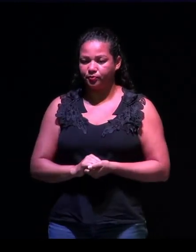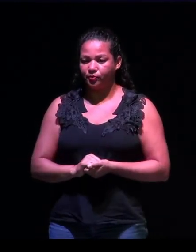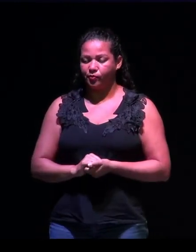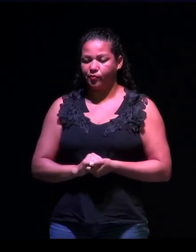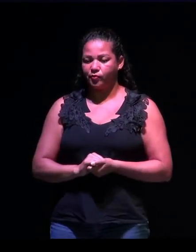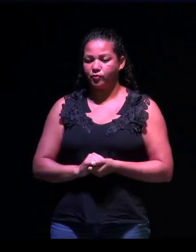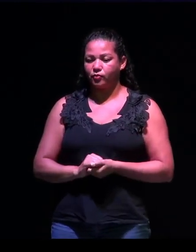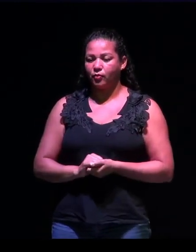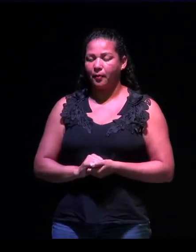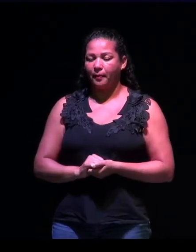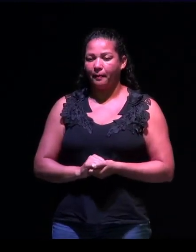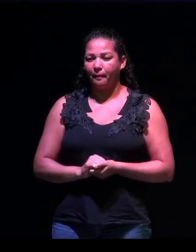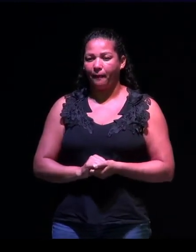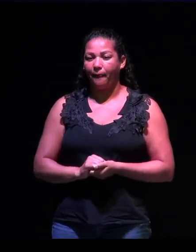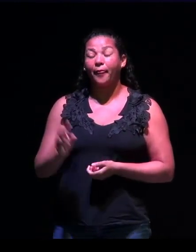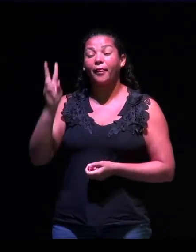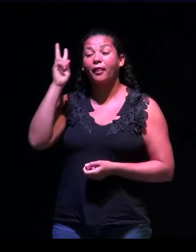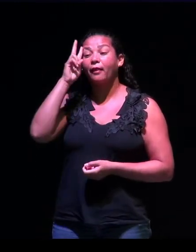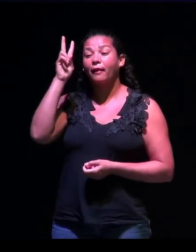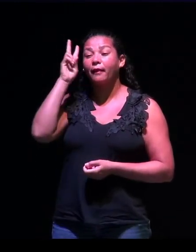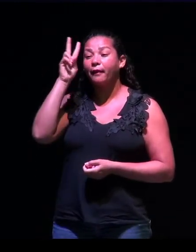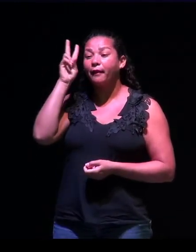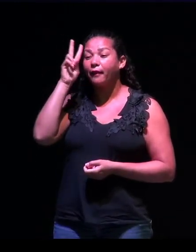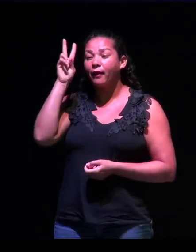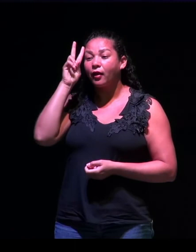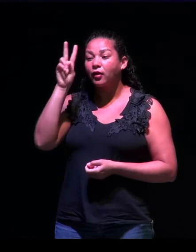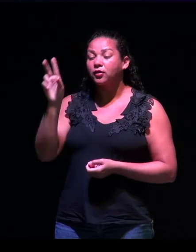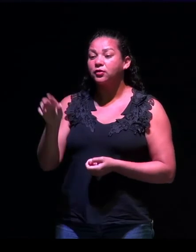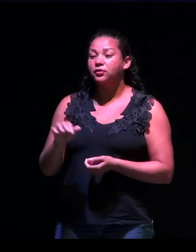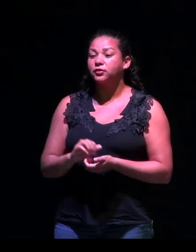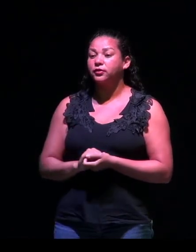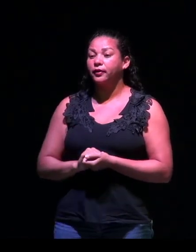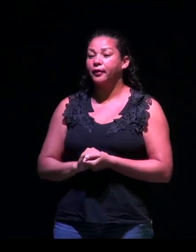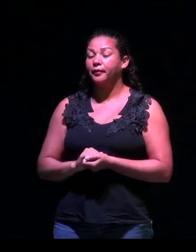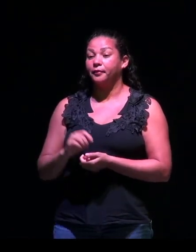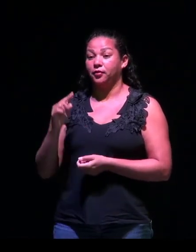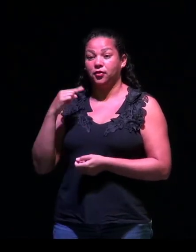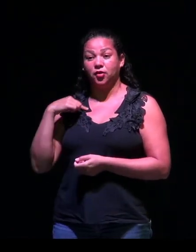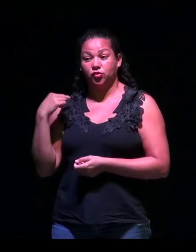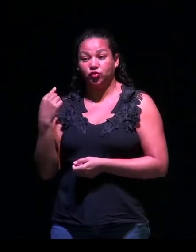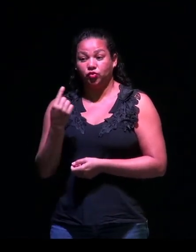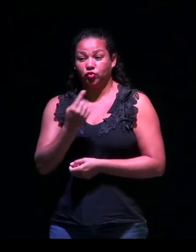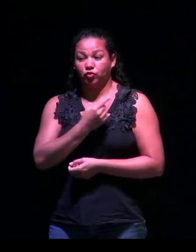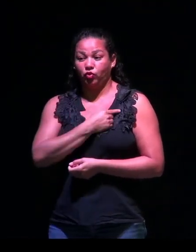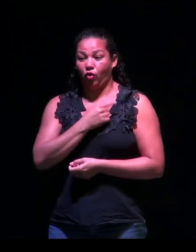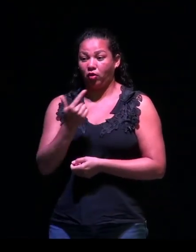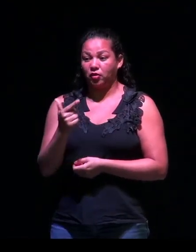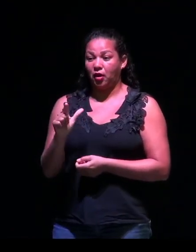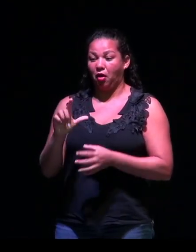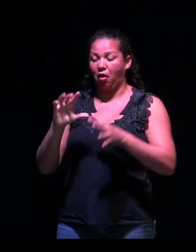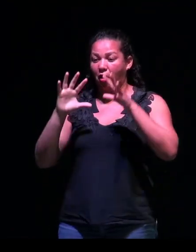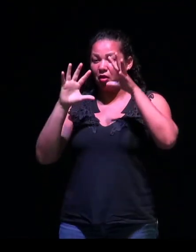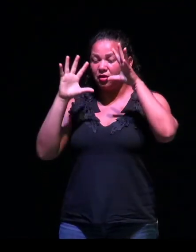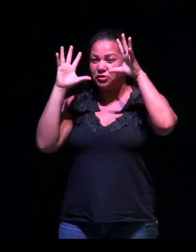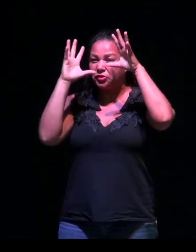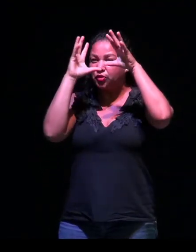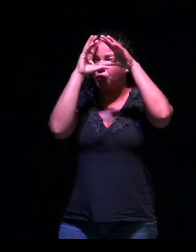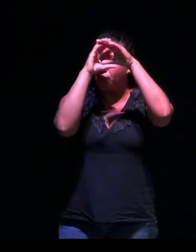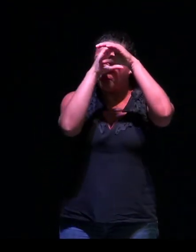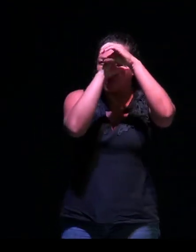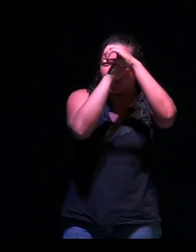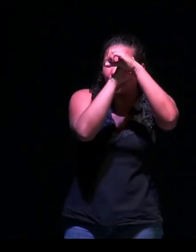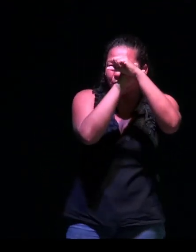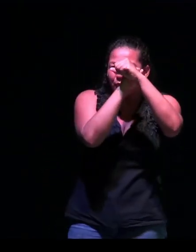lembra também que nós não estamos em trevas, como a própria Bíblia diz, naquele texto que nós lemos